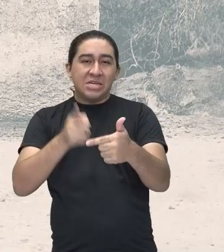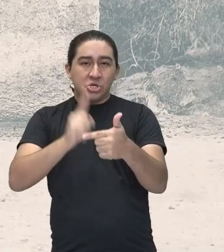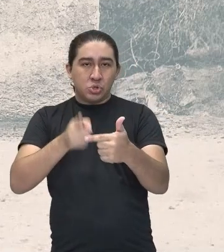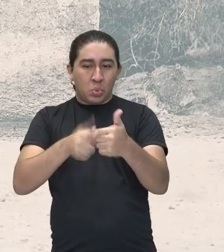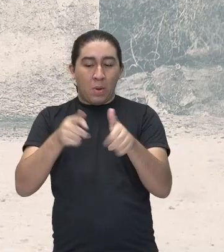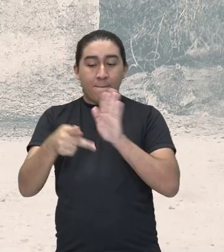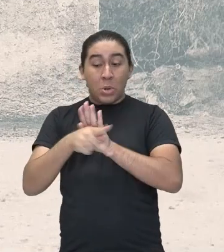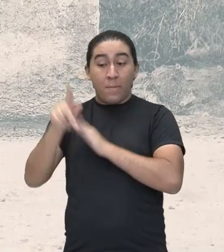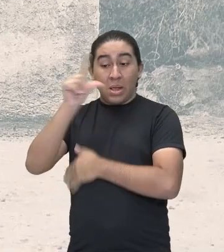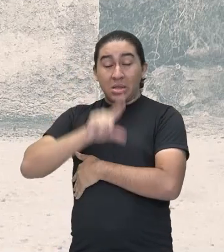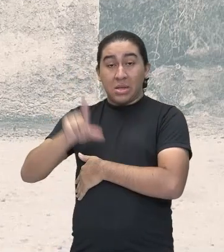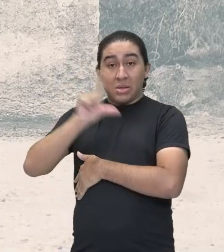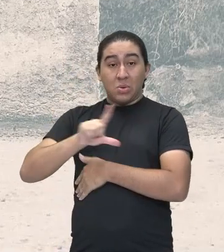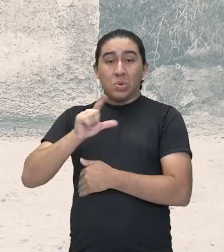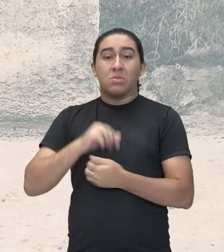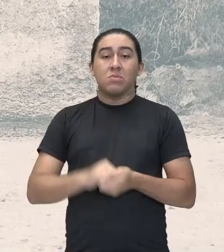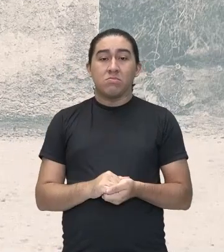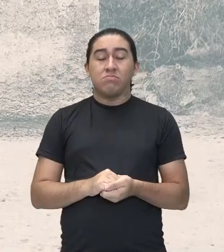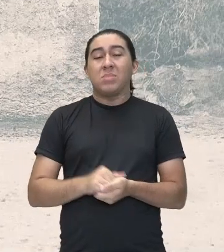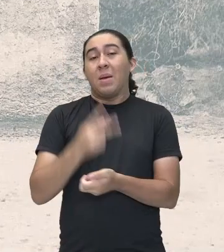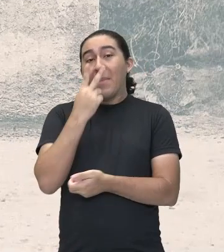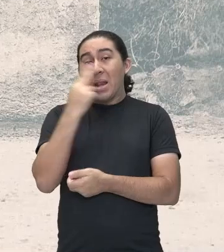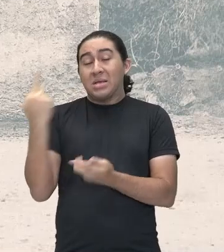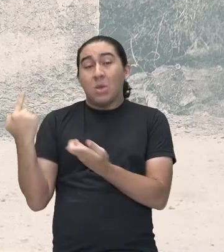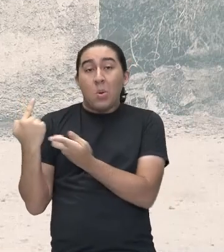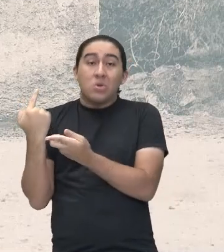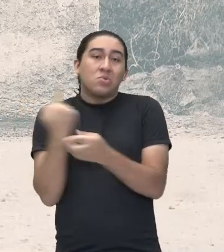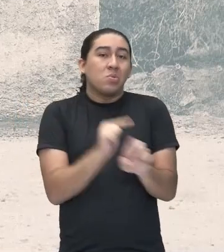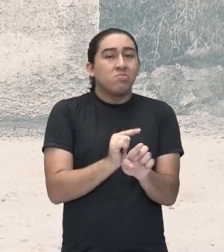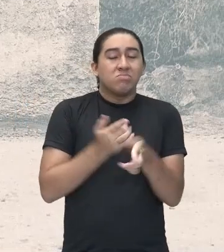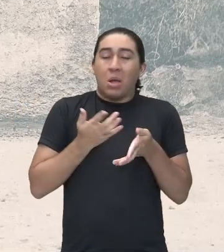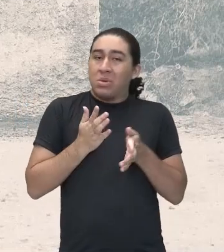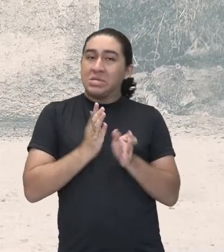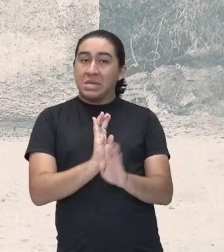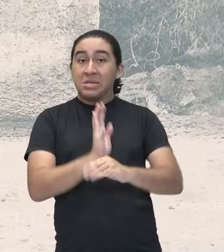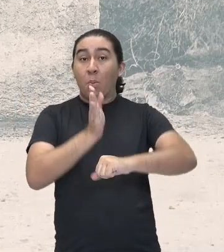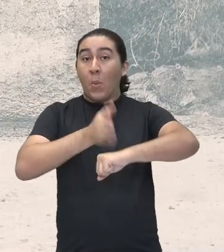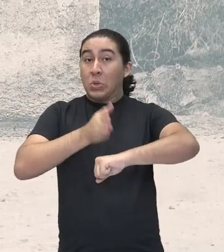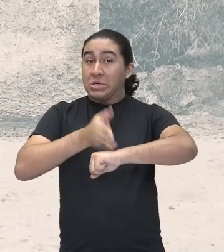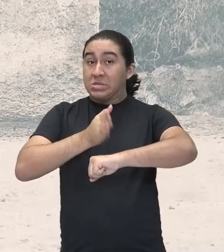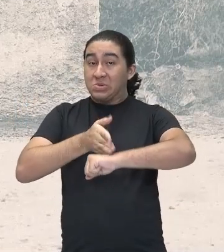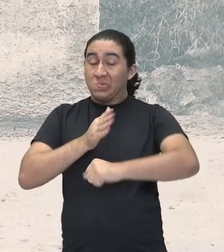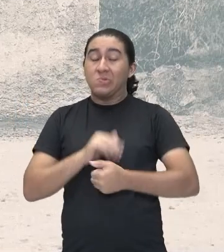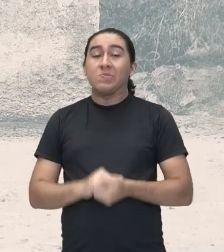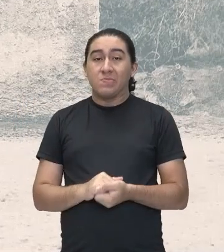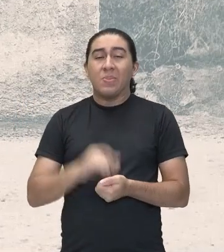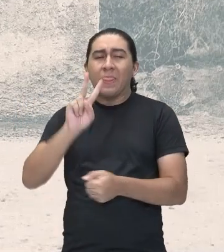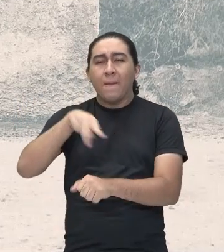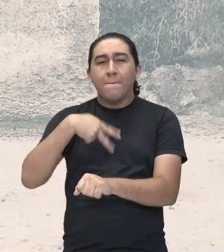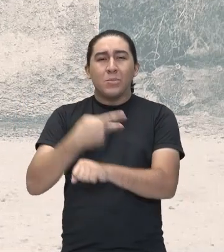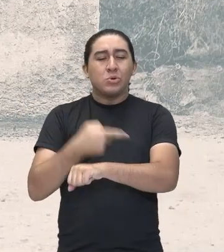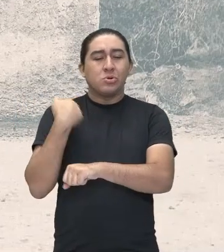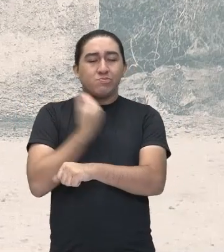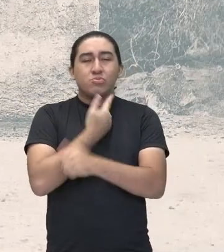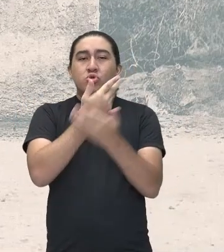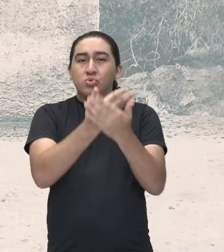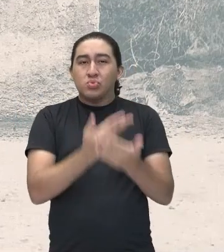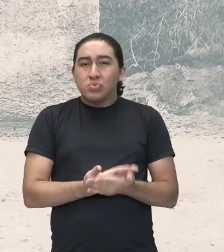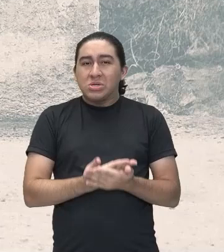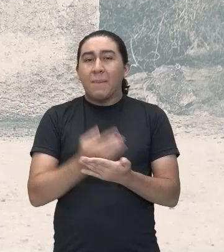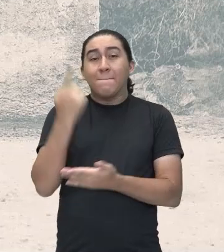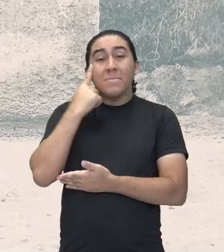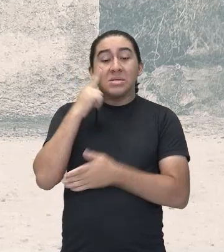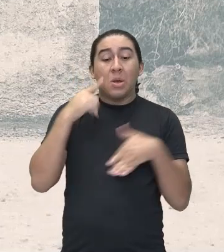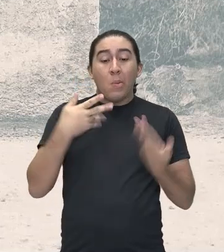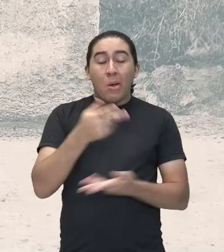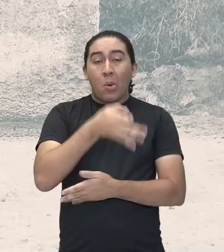de repente, vai se opor ao modernismo. Daqui a pouco nós vamos estudar e saber o que ele pensava sobre isso.